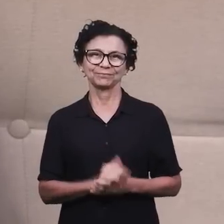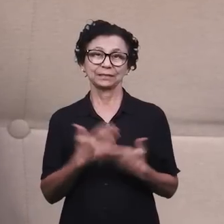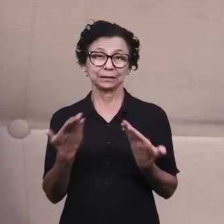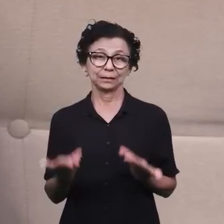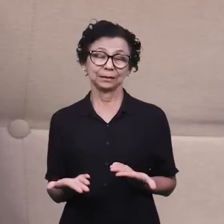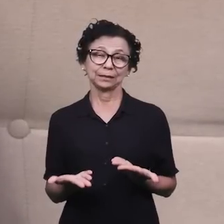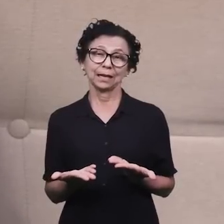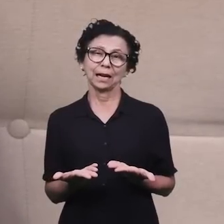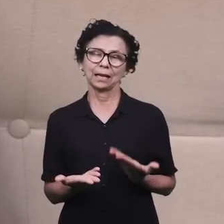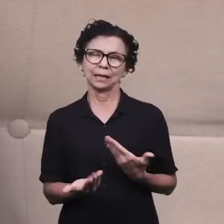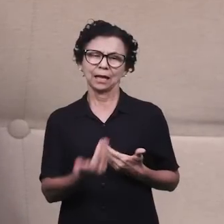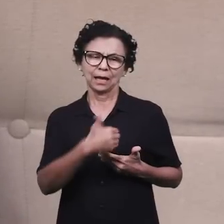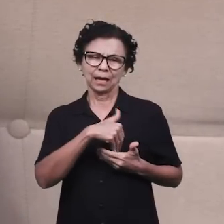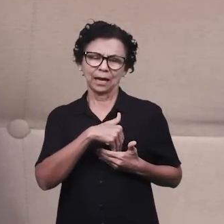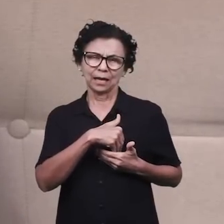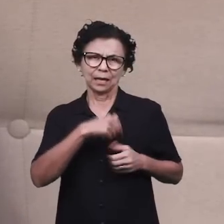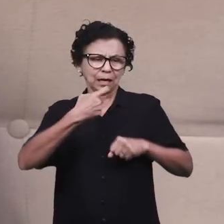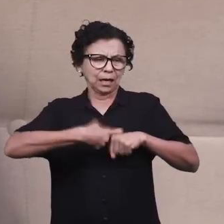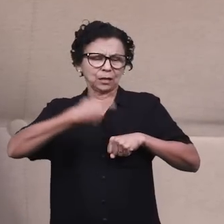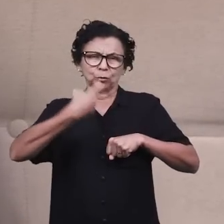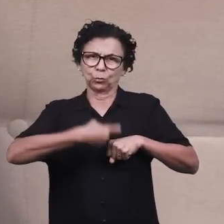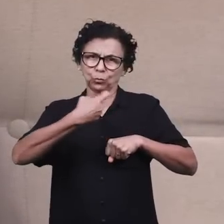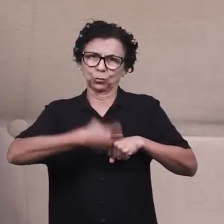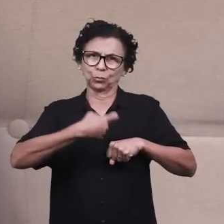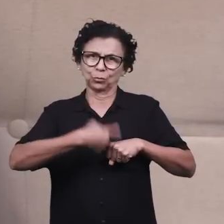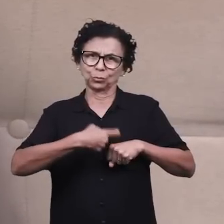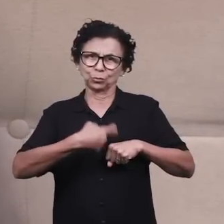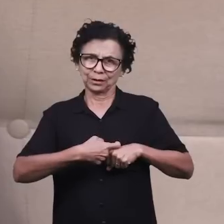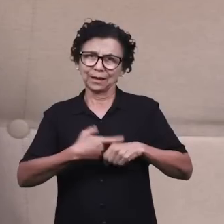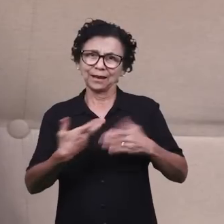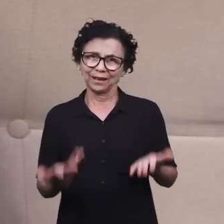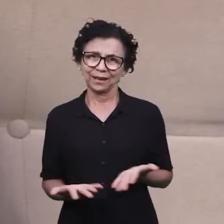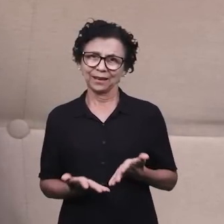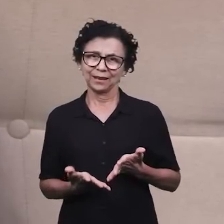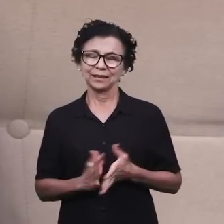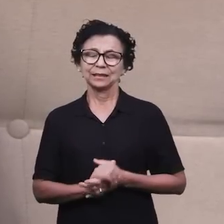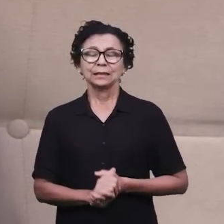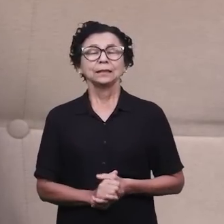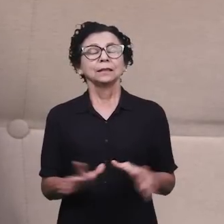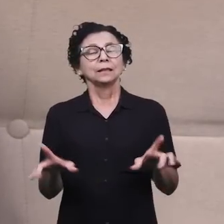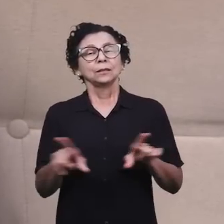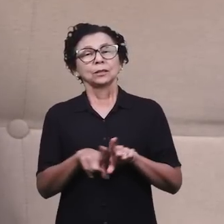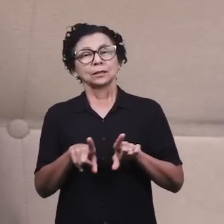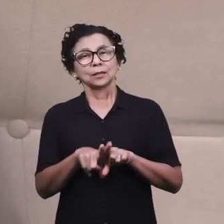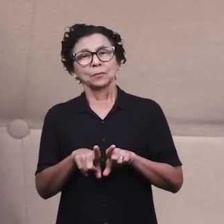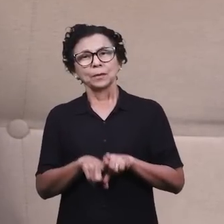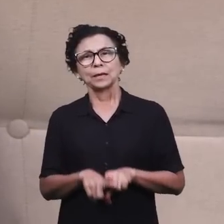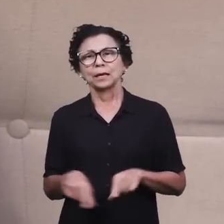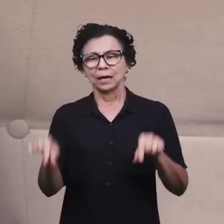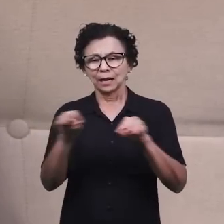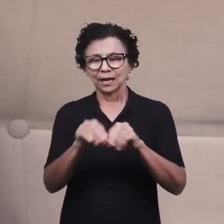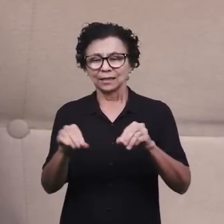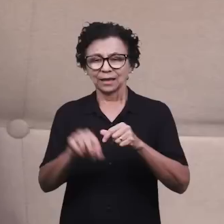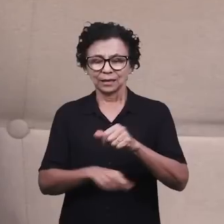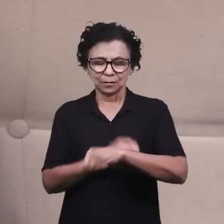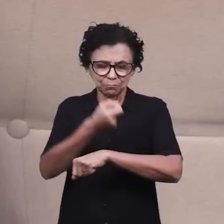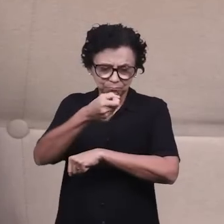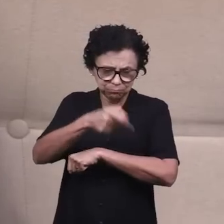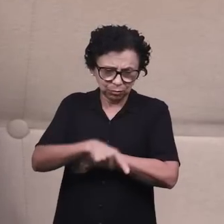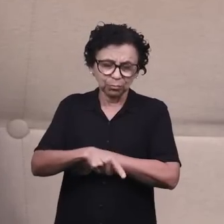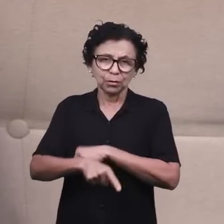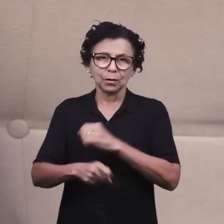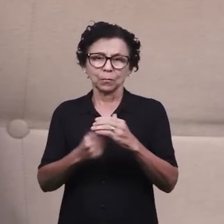próprias de quem não recepciona dentro de si, dentro da terra que é o seu coração, a palavra de Deus, tipo